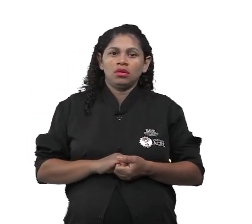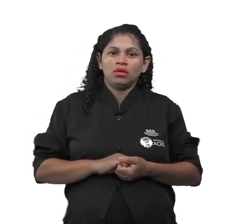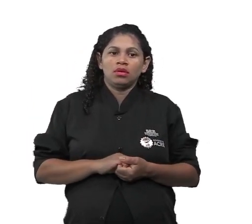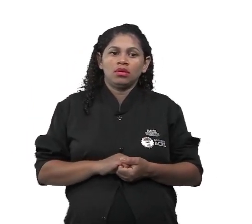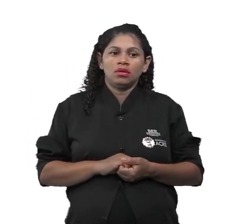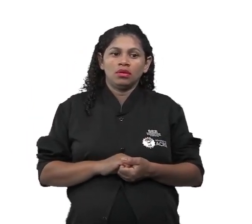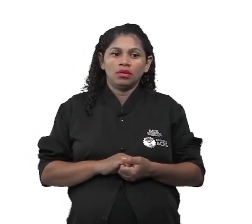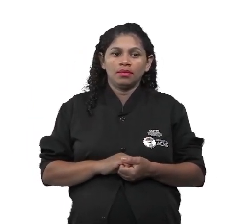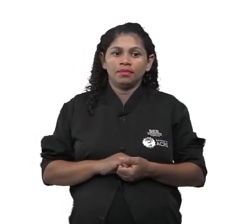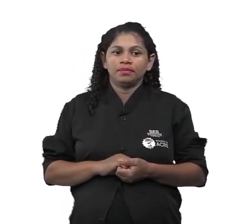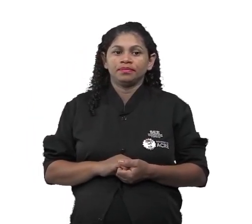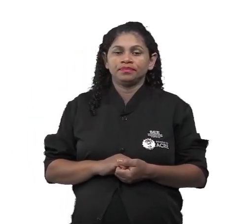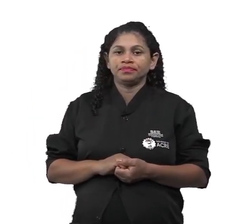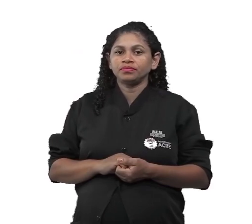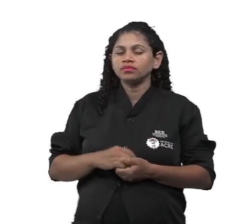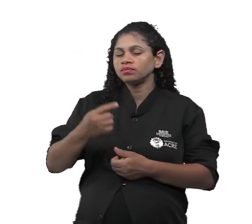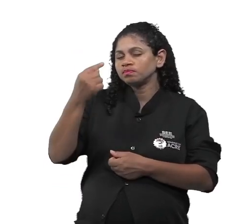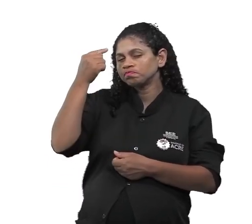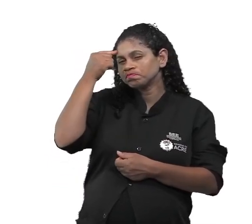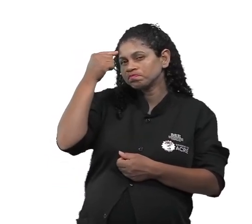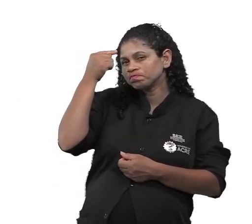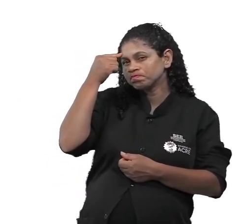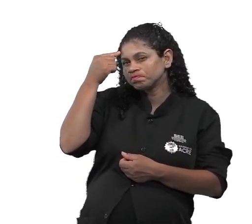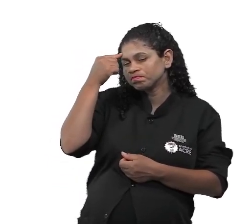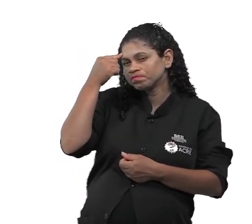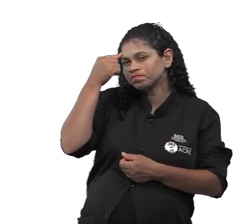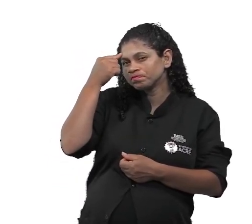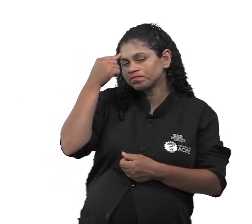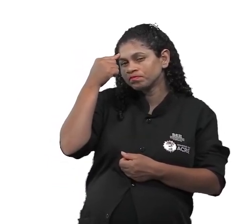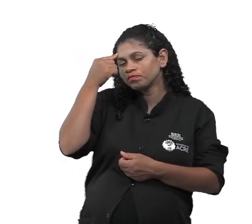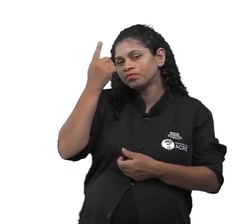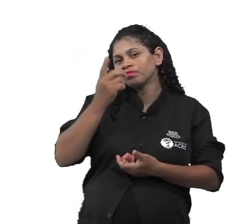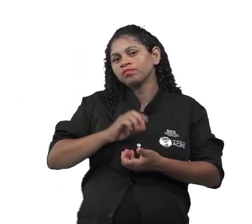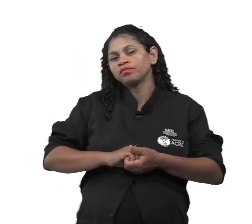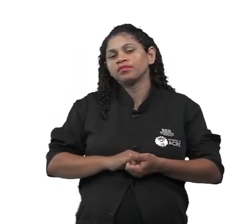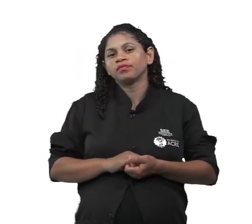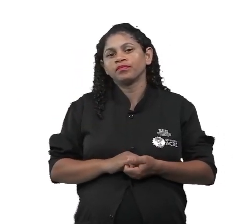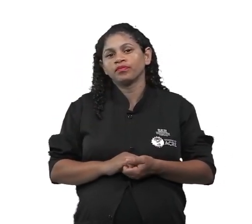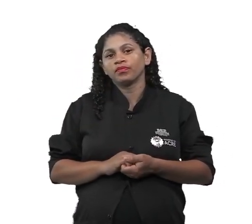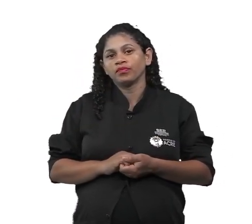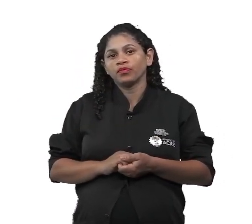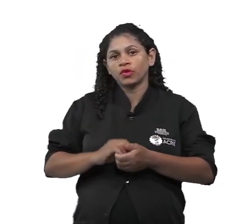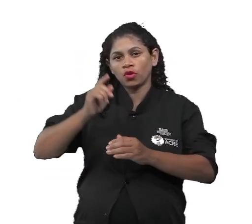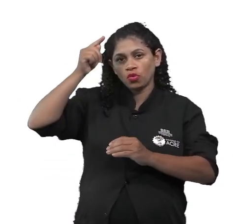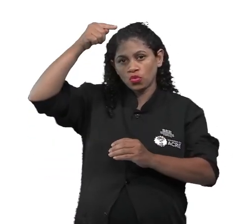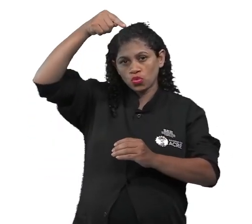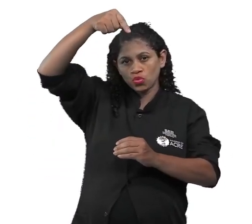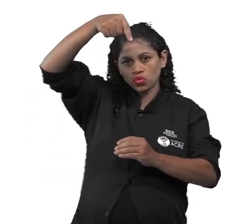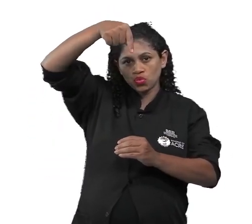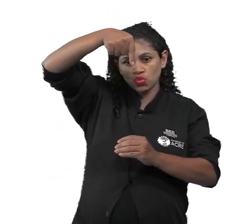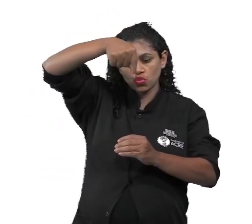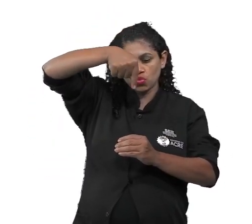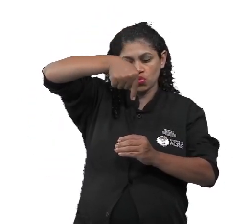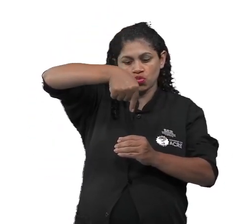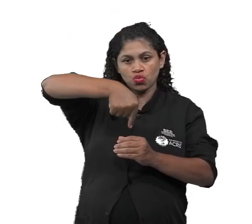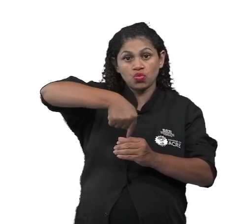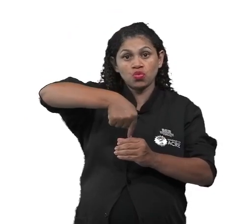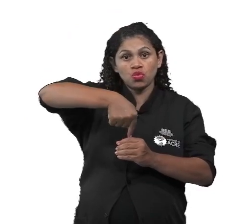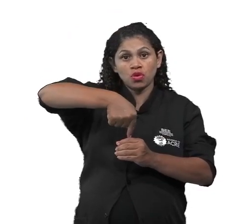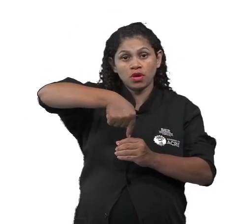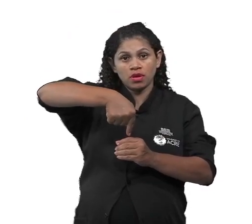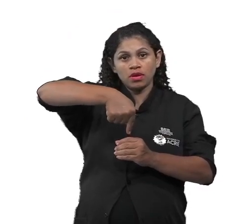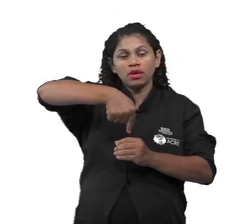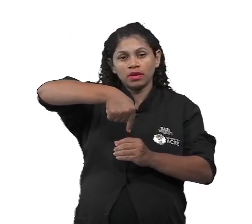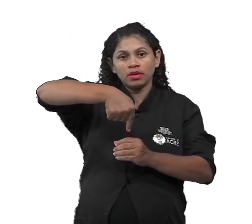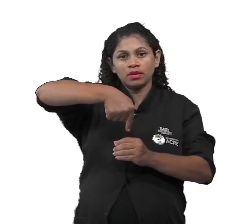Agora, pense da seguinte maneira. Imagina que bem no centro do cilindro você consegue